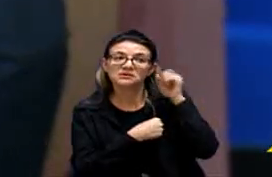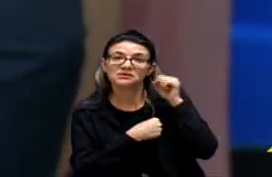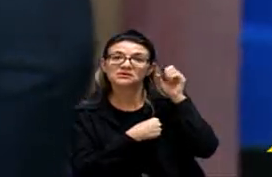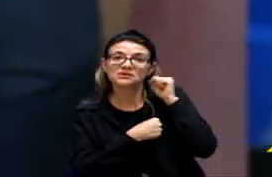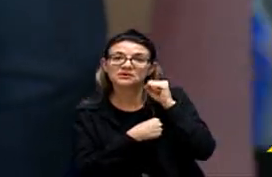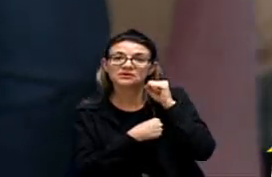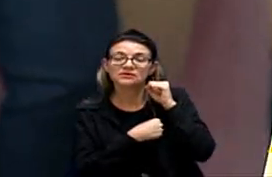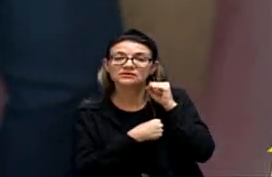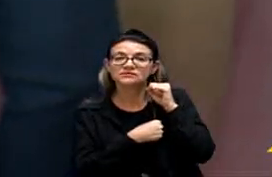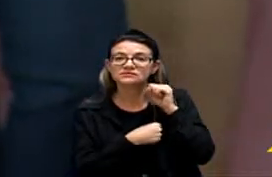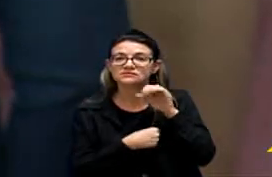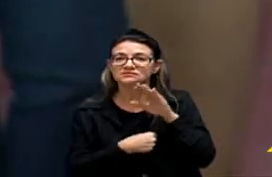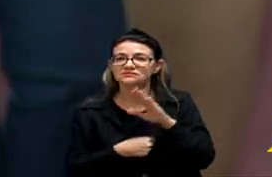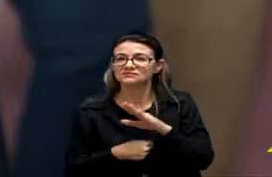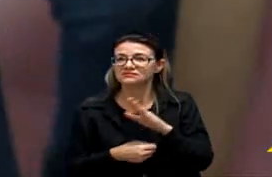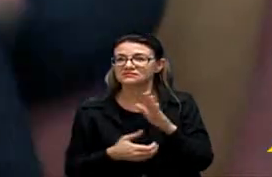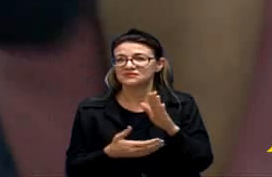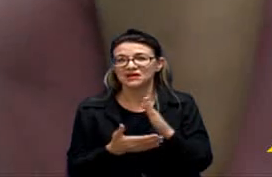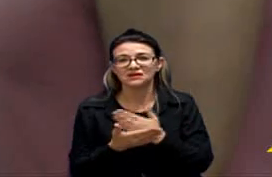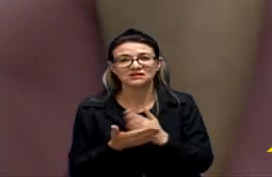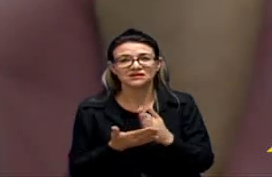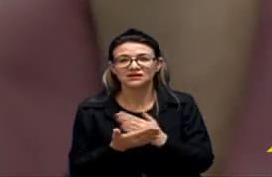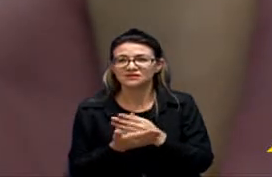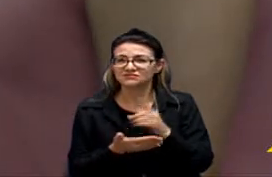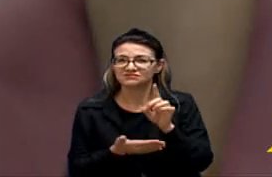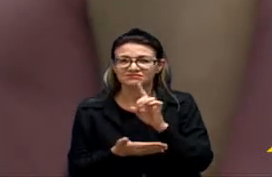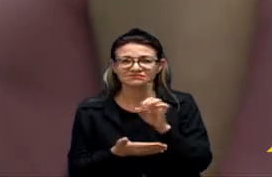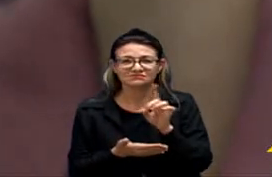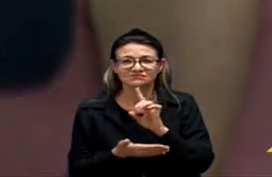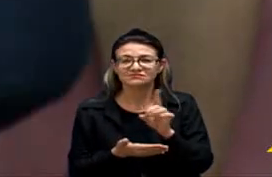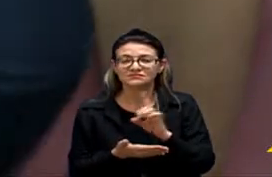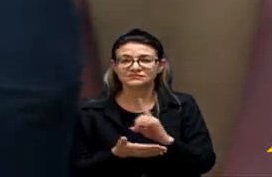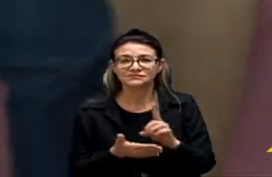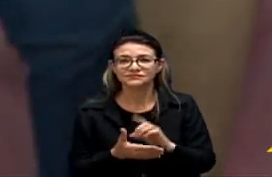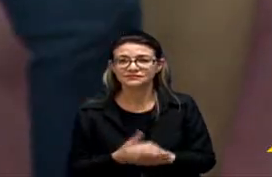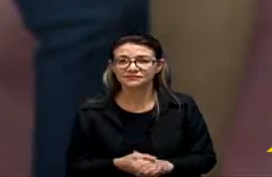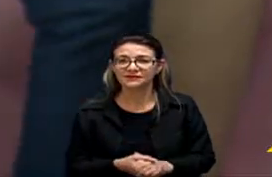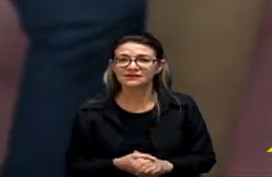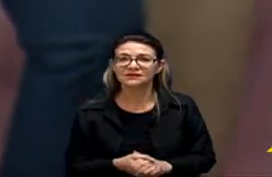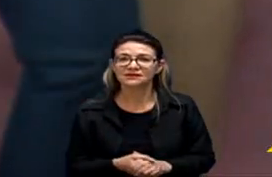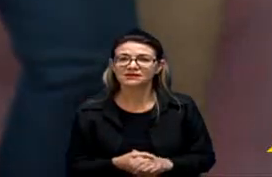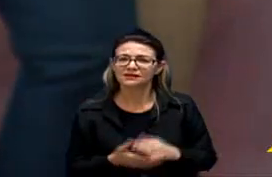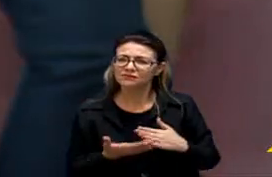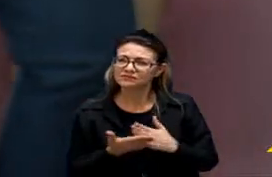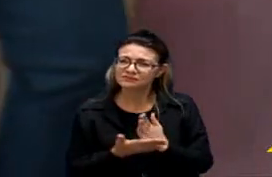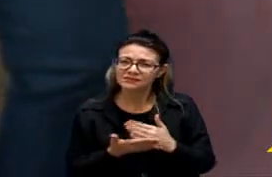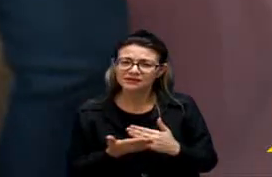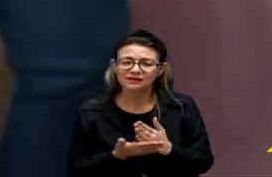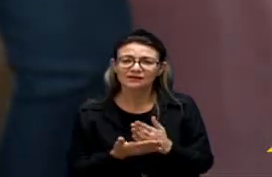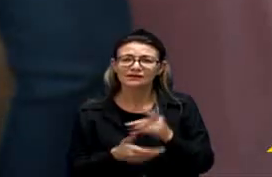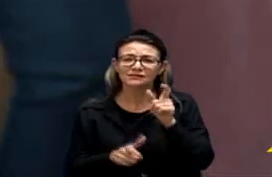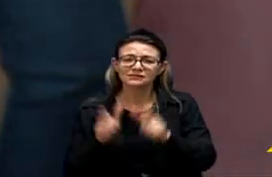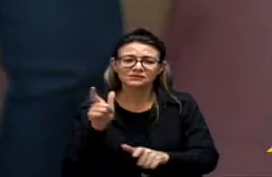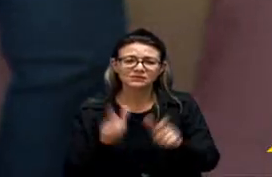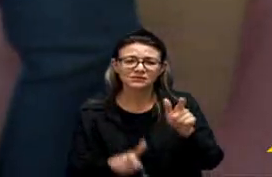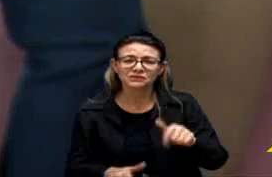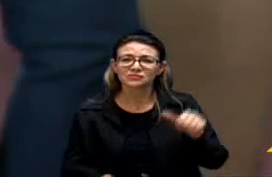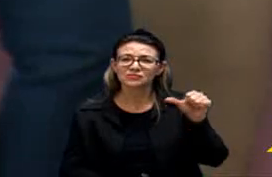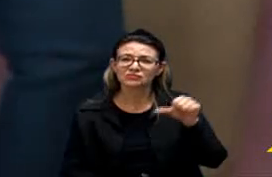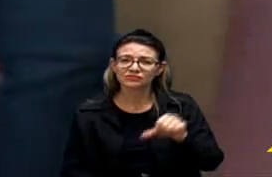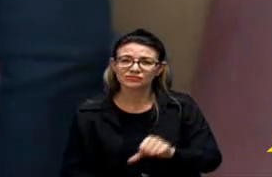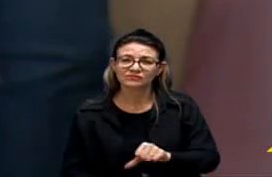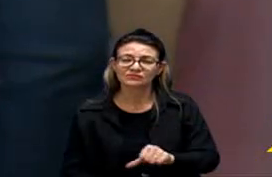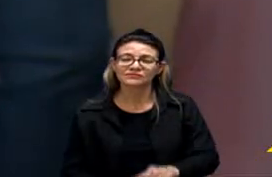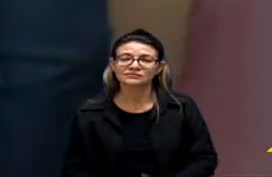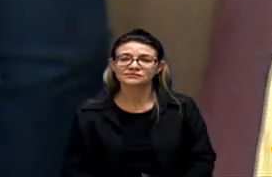aí o quanto que prejudica a população que tenha né uma regulamentação que tenha uma fiscalização porque